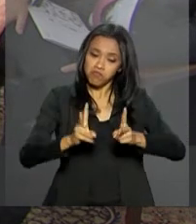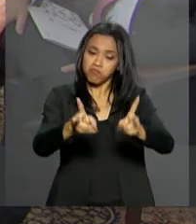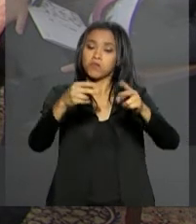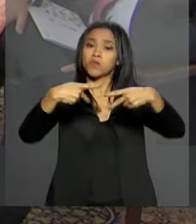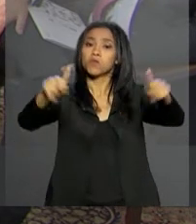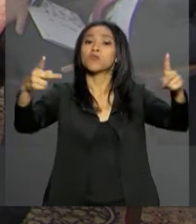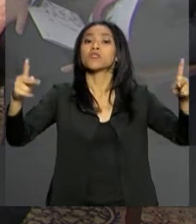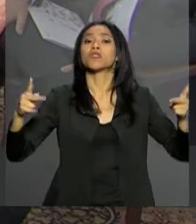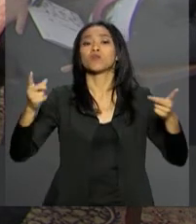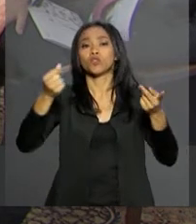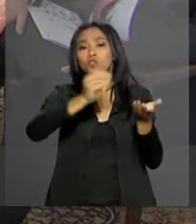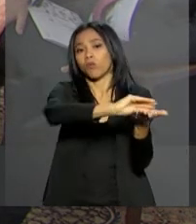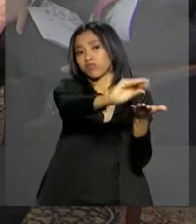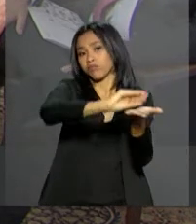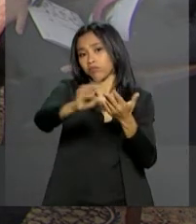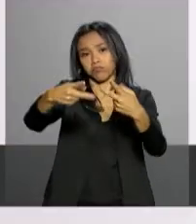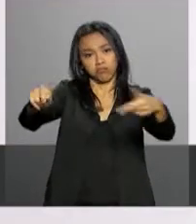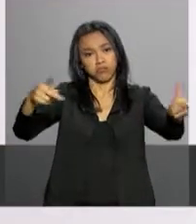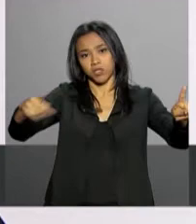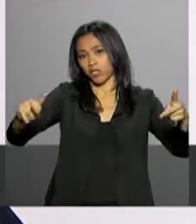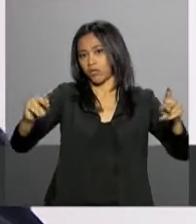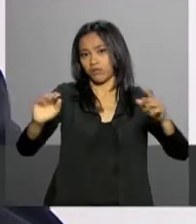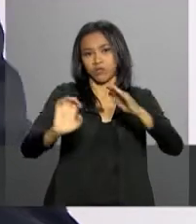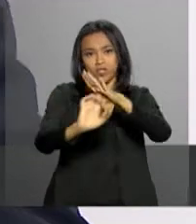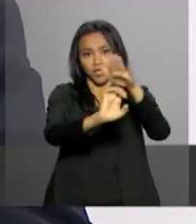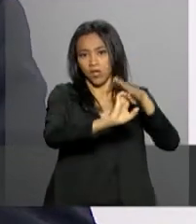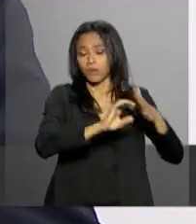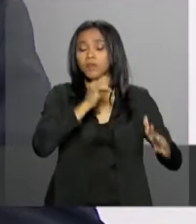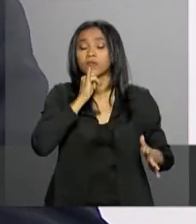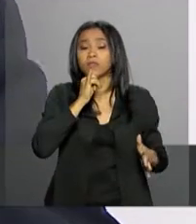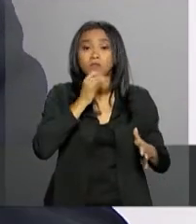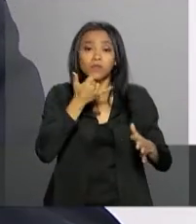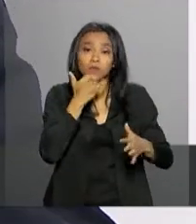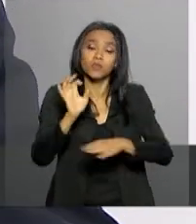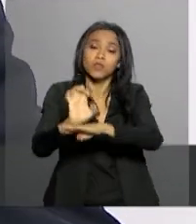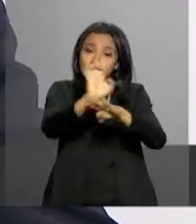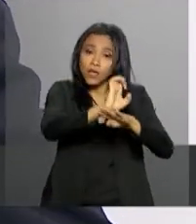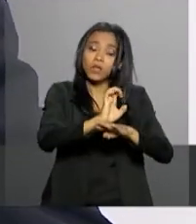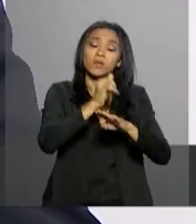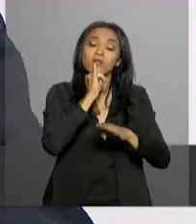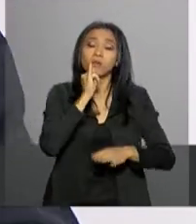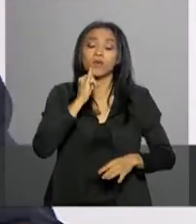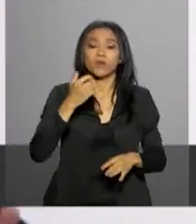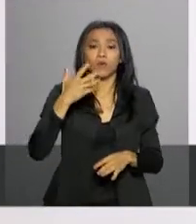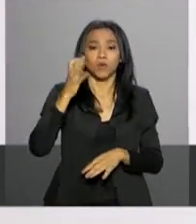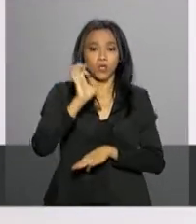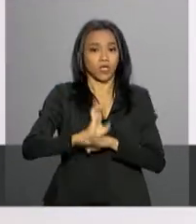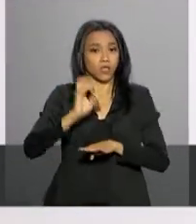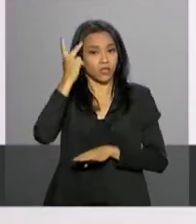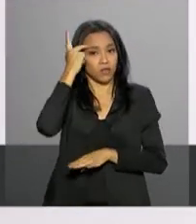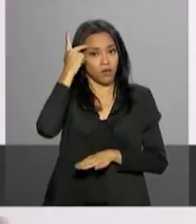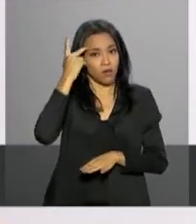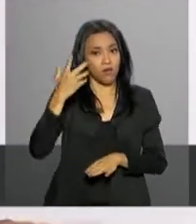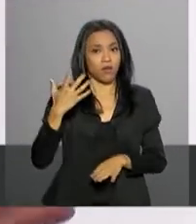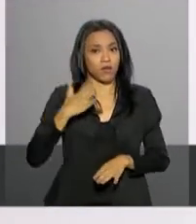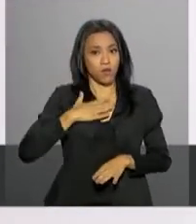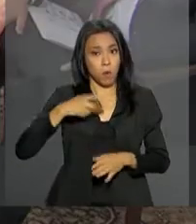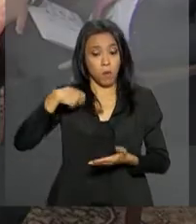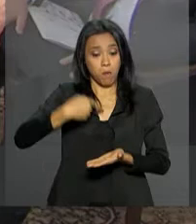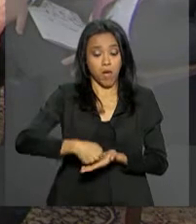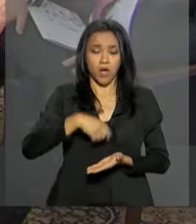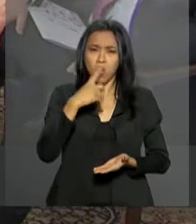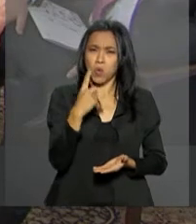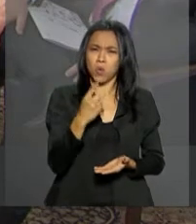verificar é só para dar um exemplo no caso do estado de são paulo é o estado que paga mais ou menos 1 bilhão e 200 milhões